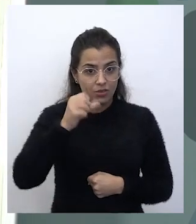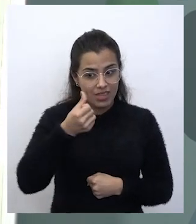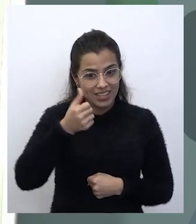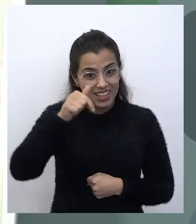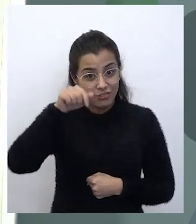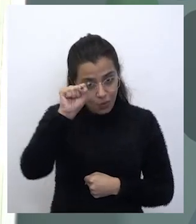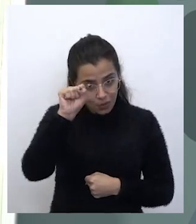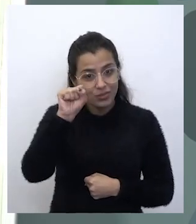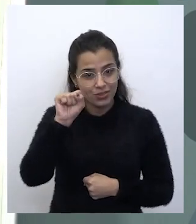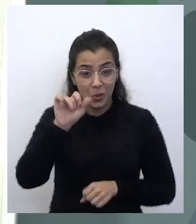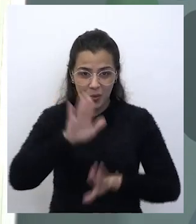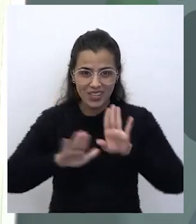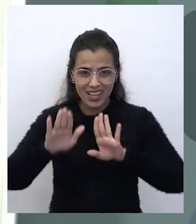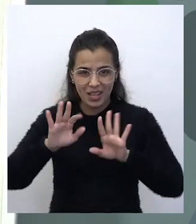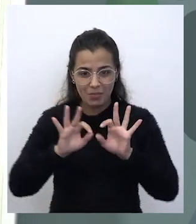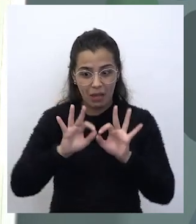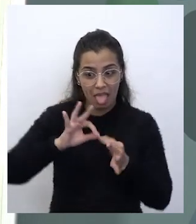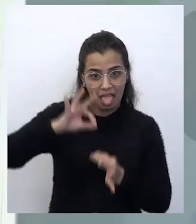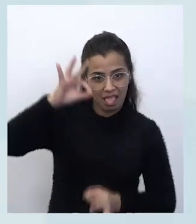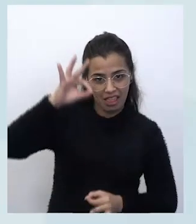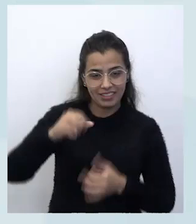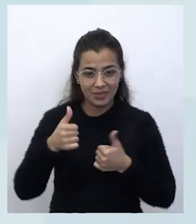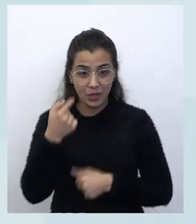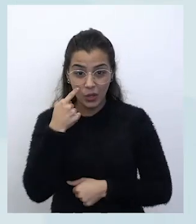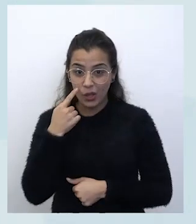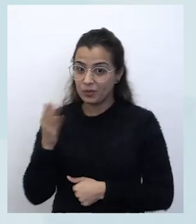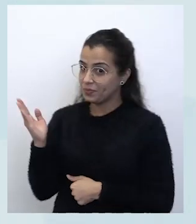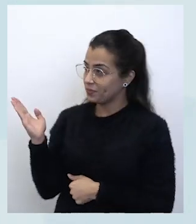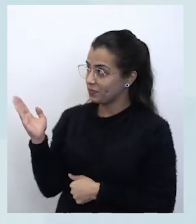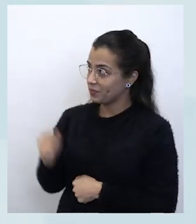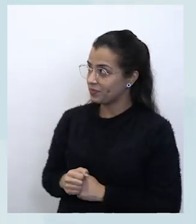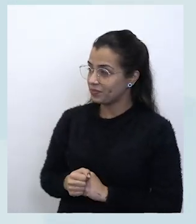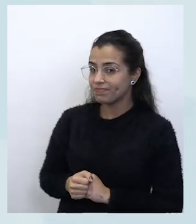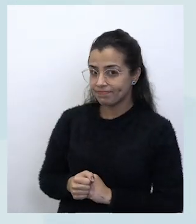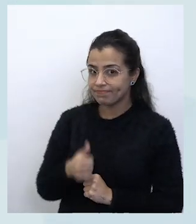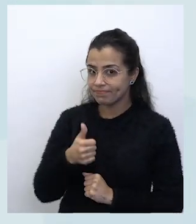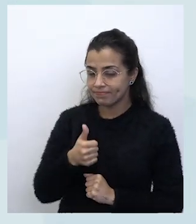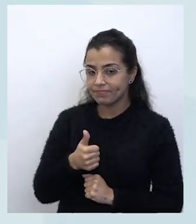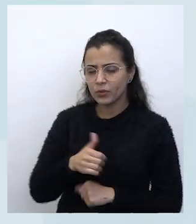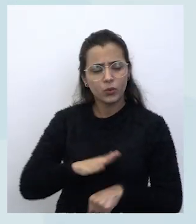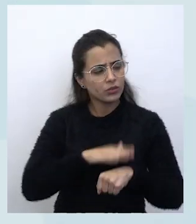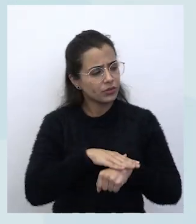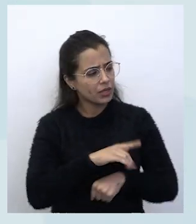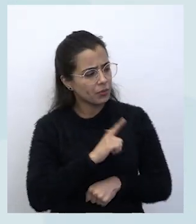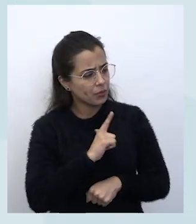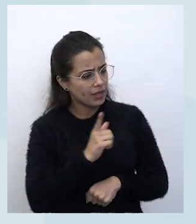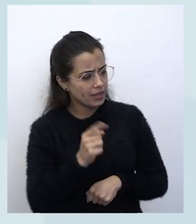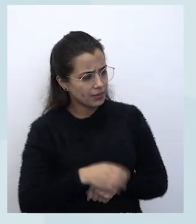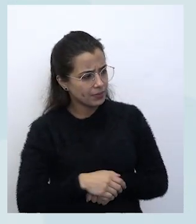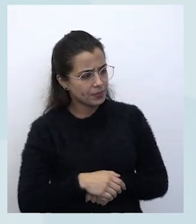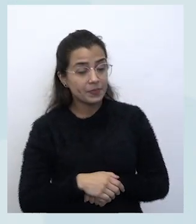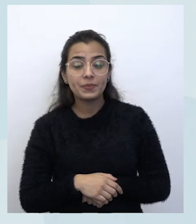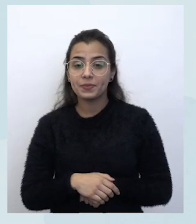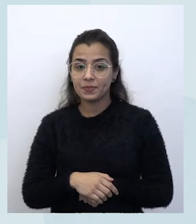Então, cuidado aí no espaço. Então, por favor, fique a tabela, o slide da tabela na tela. E aí, professora Inês, quanto tempo eles têm para essa atividade?